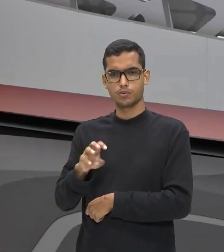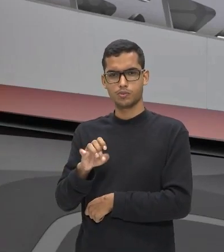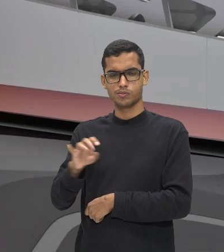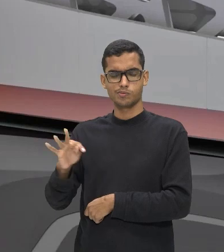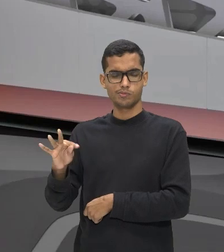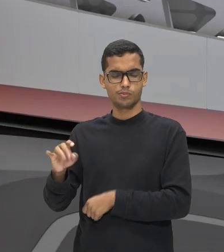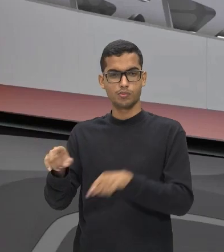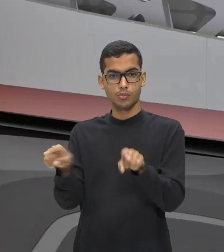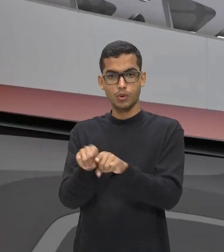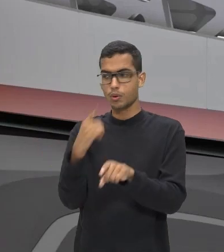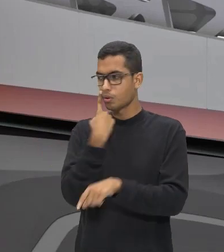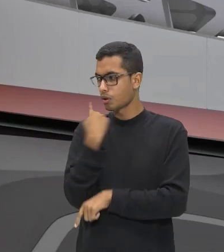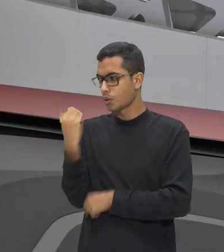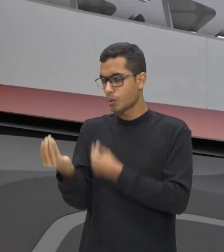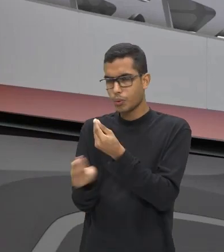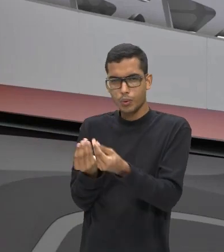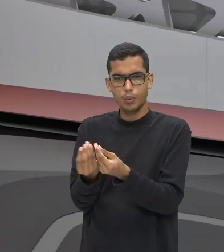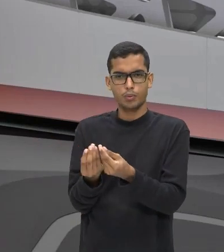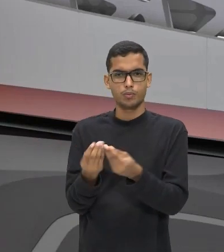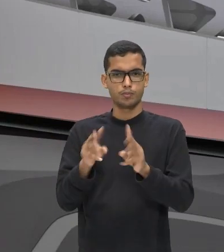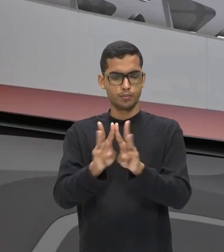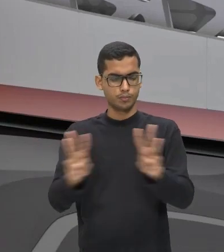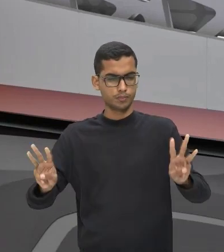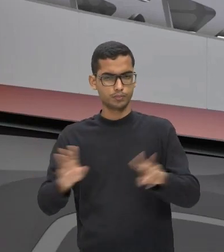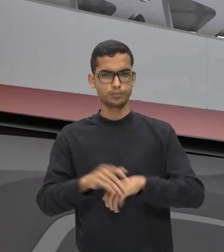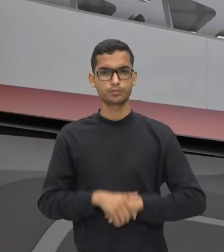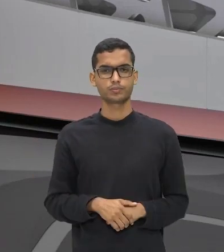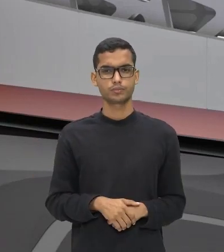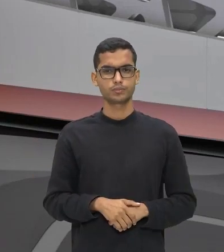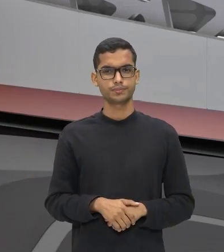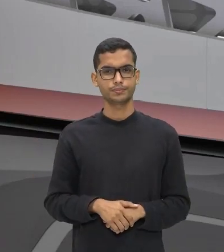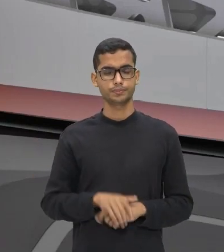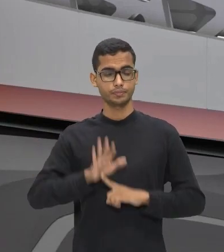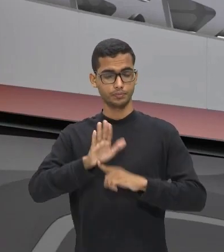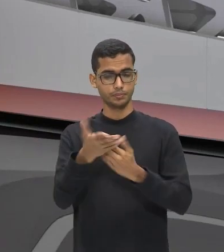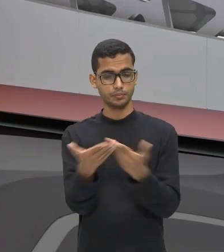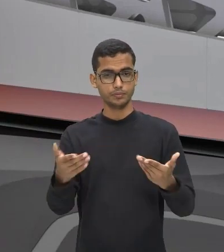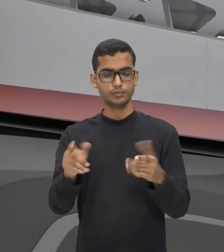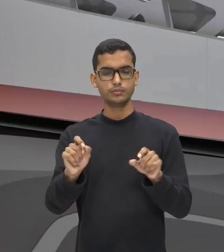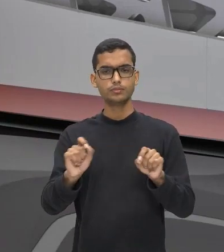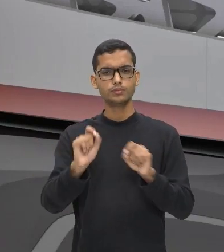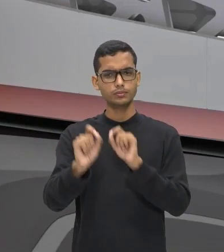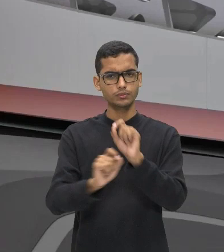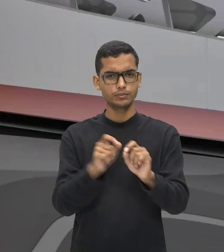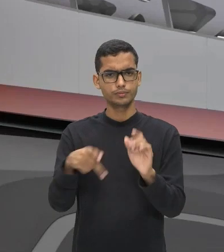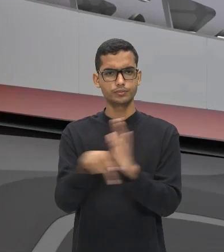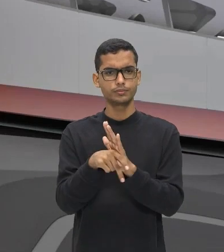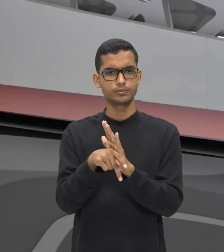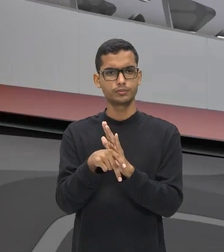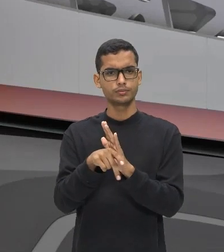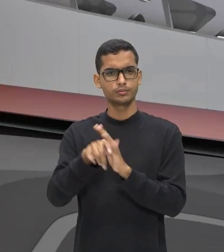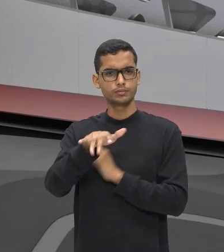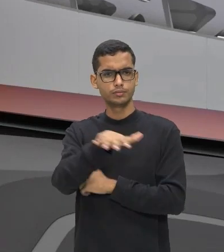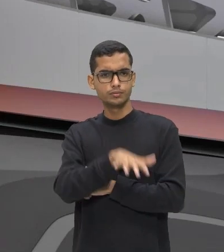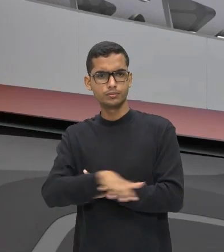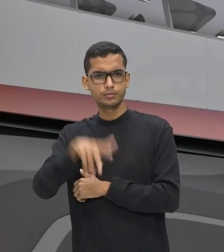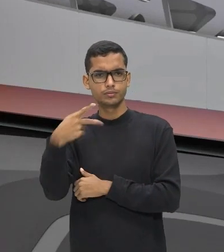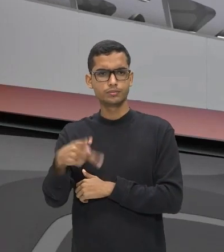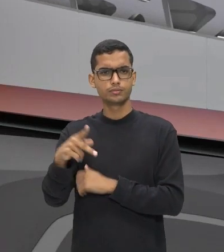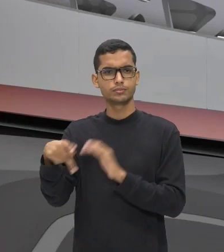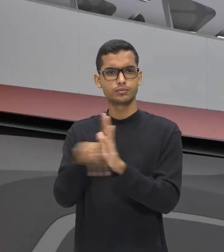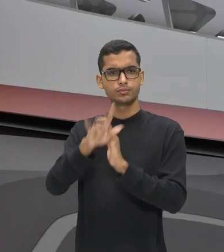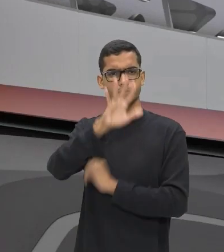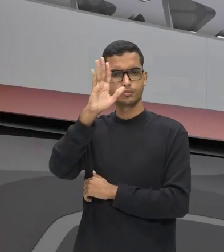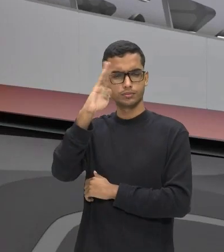aqui esse site. Eu tenho, então, apresentando agora todo o território brasileiro através